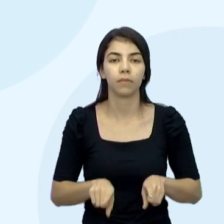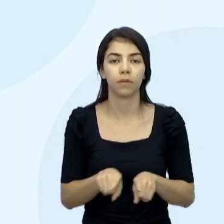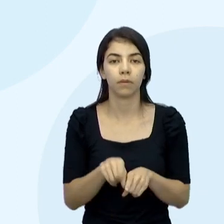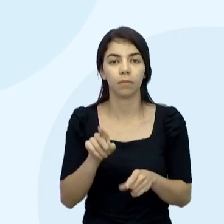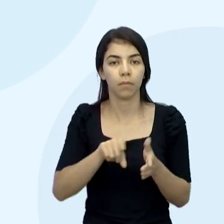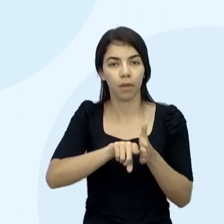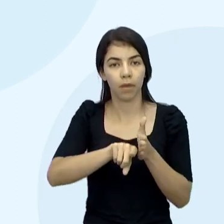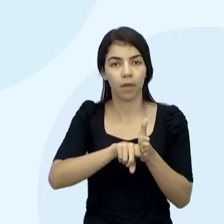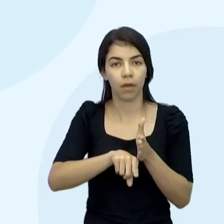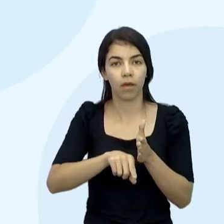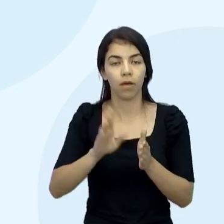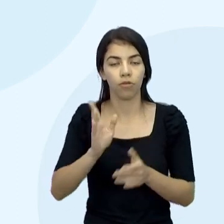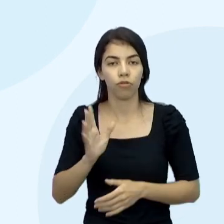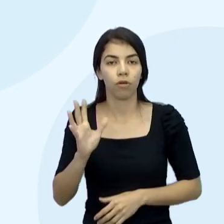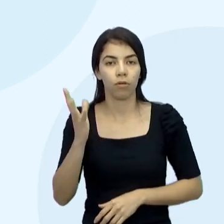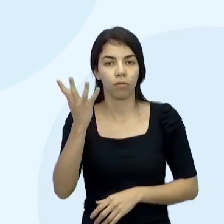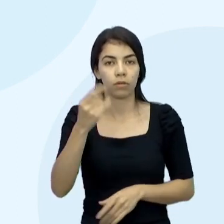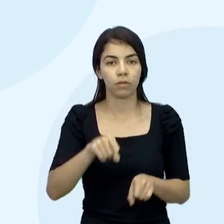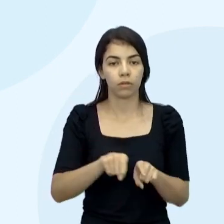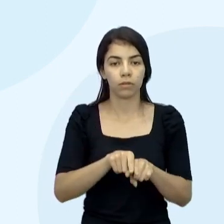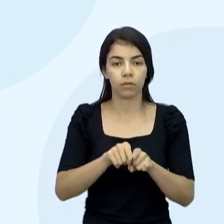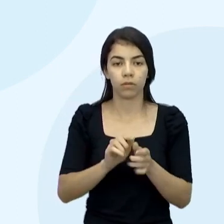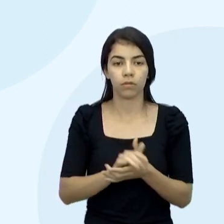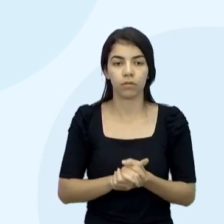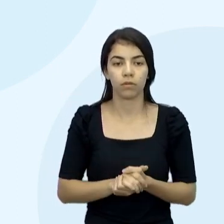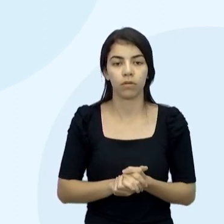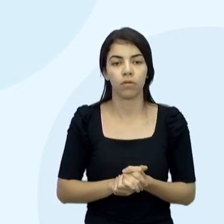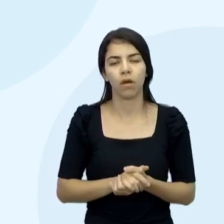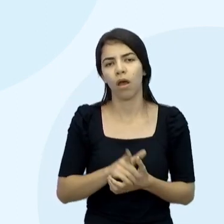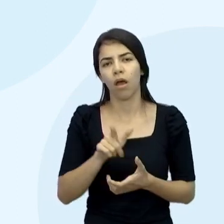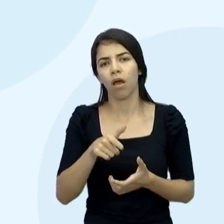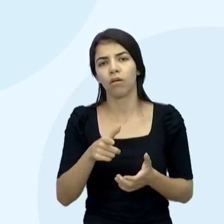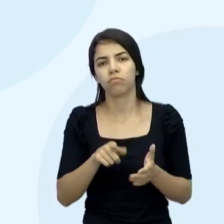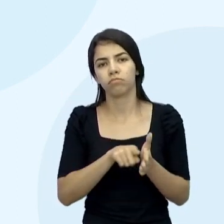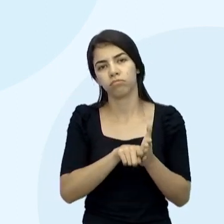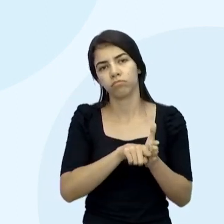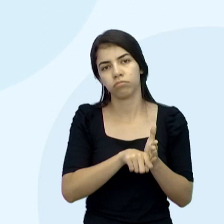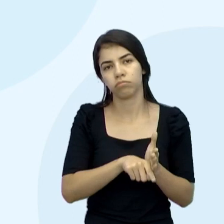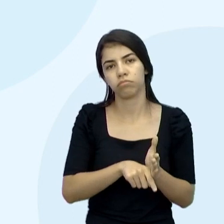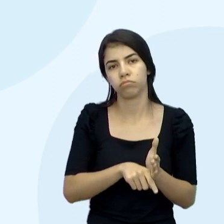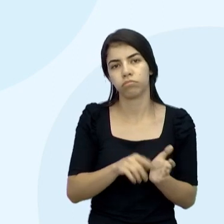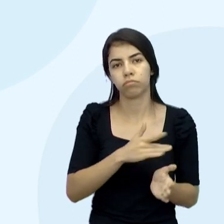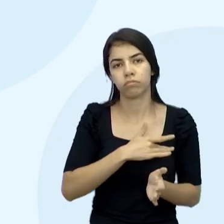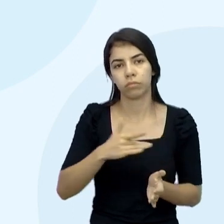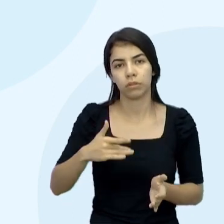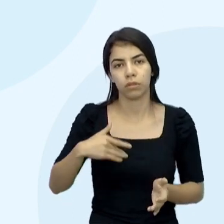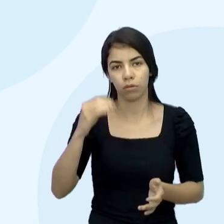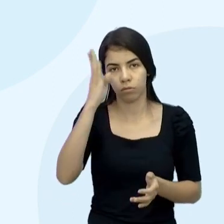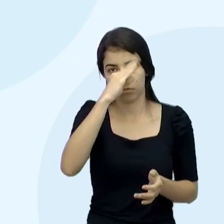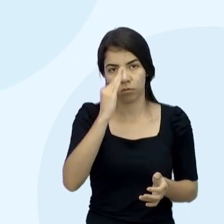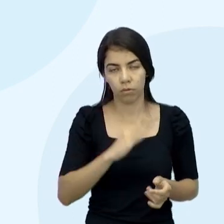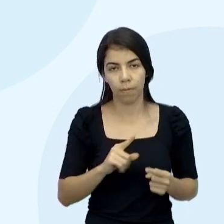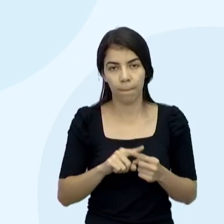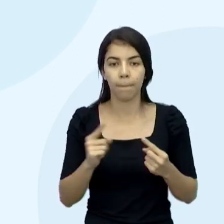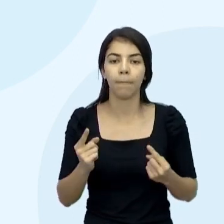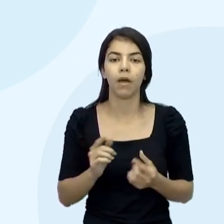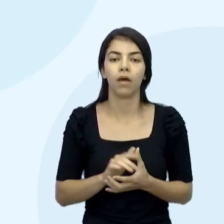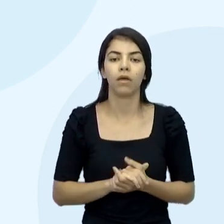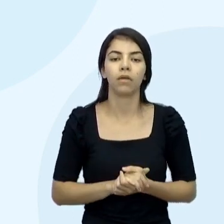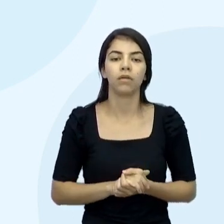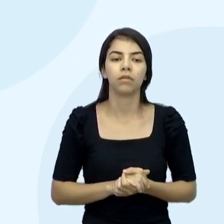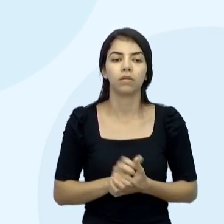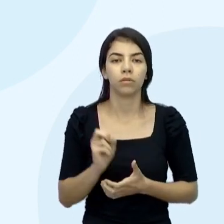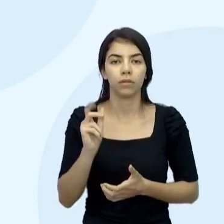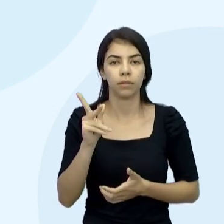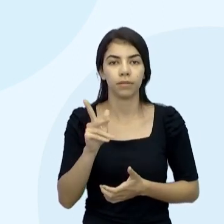essa pesquisa ela foi realizada, né? De acordo aí com a Pesquisa Nacional de Saúde, né? Mais um órgão aí, legal?